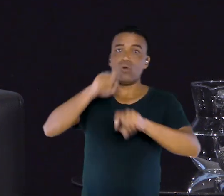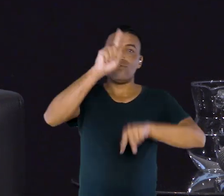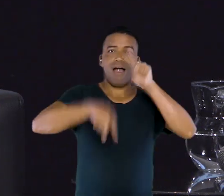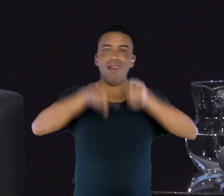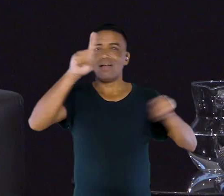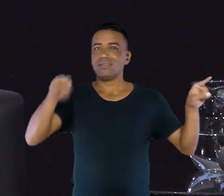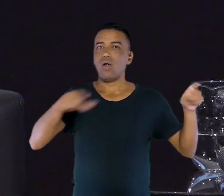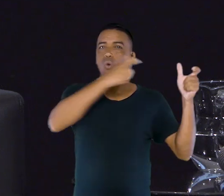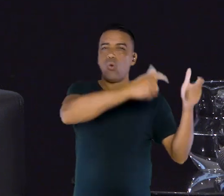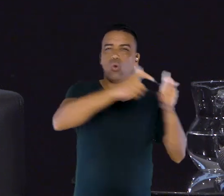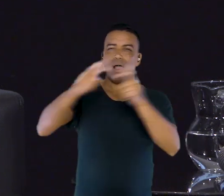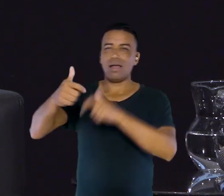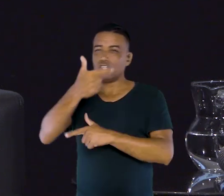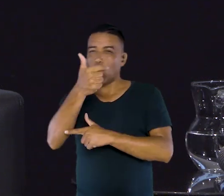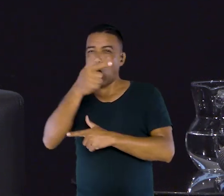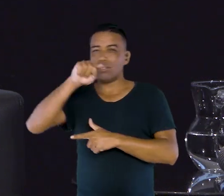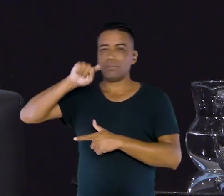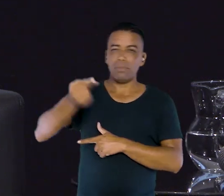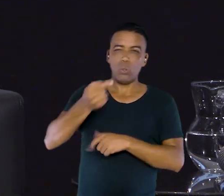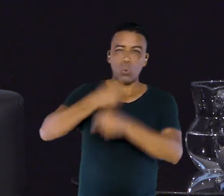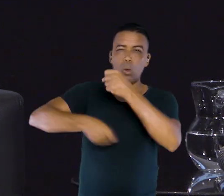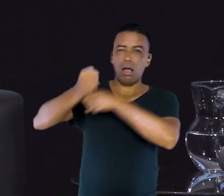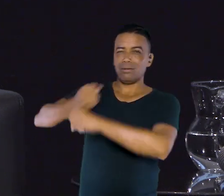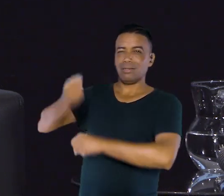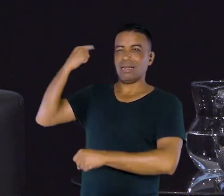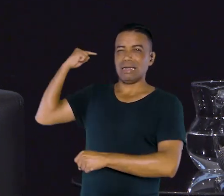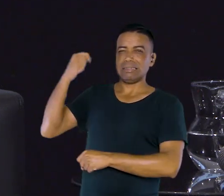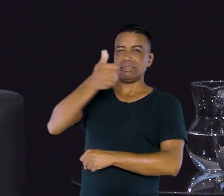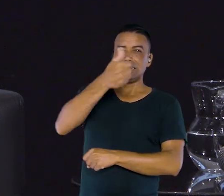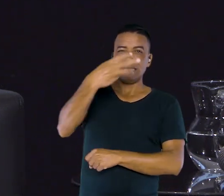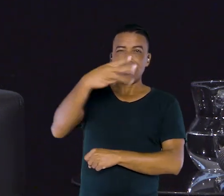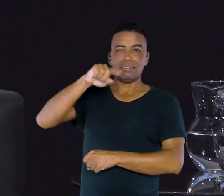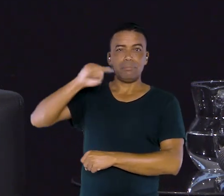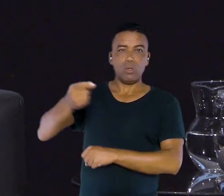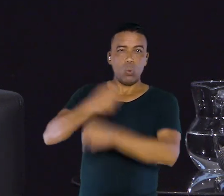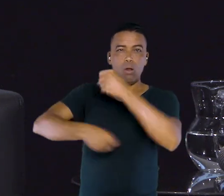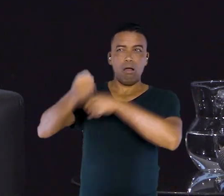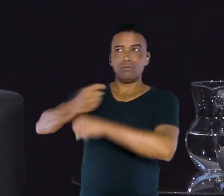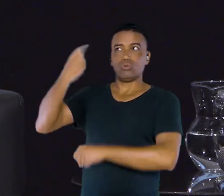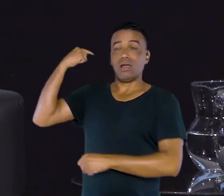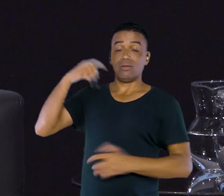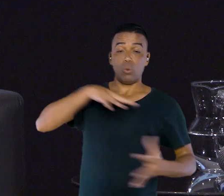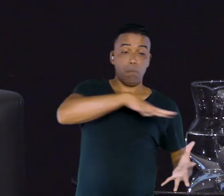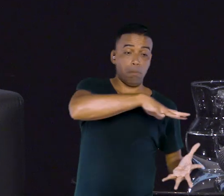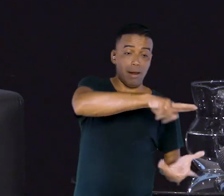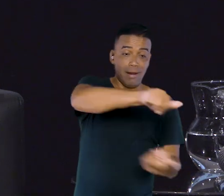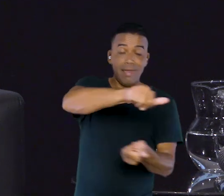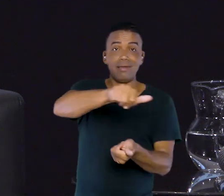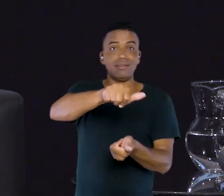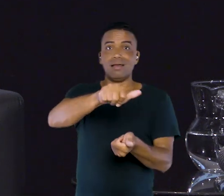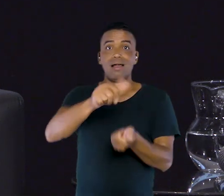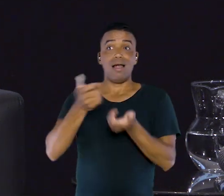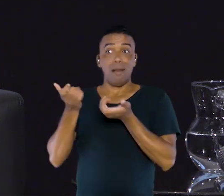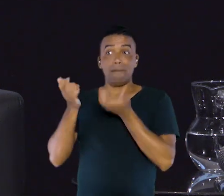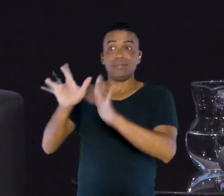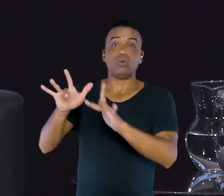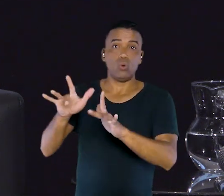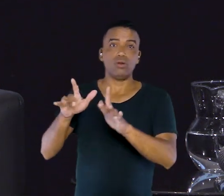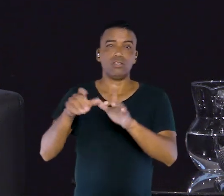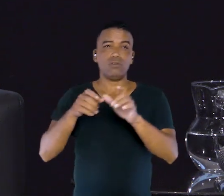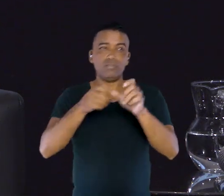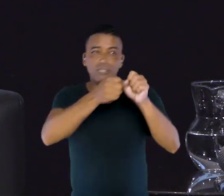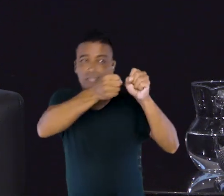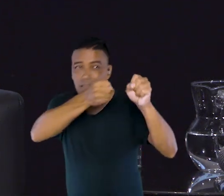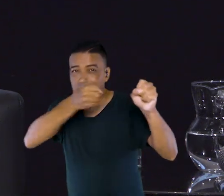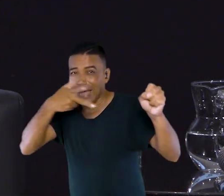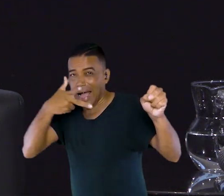de lugar para lugar, mas a partir de uns 12.000 anos atrás, um pouco antes, até 13.000, em vários lugares do planeta, nós abandonamos esse modo de vida, que era